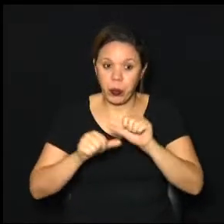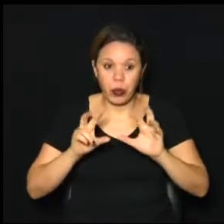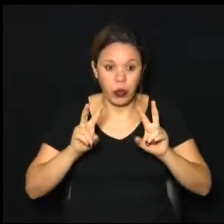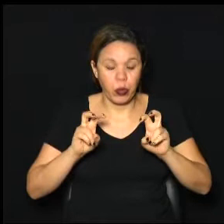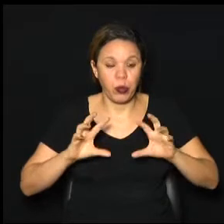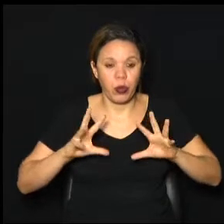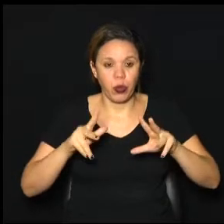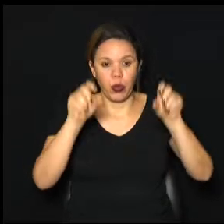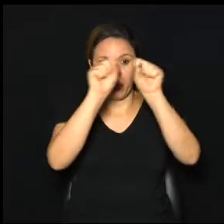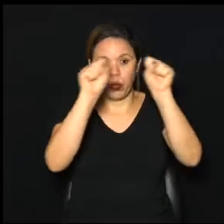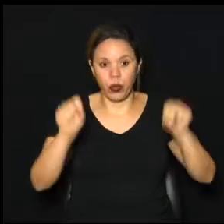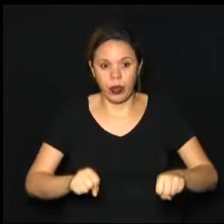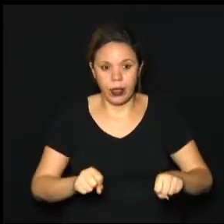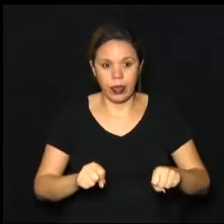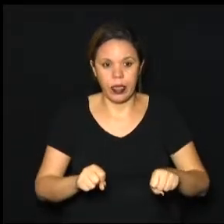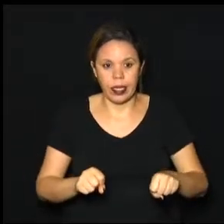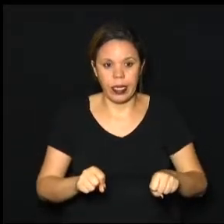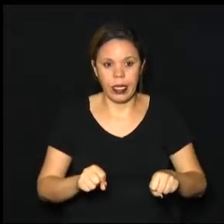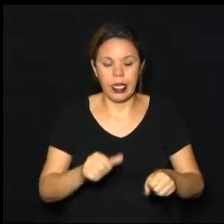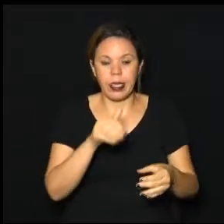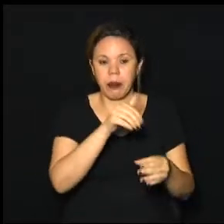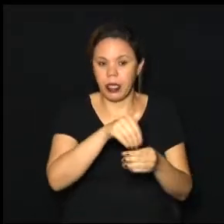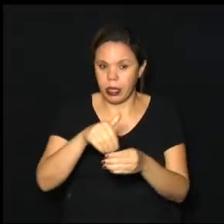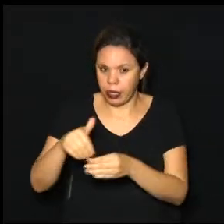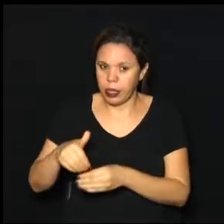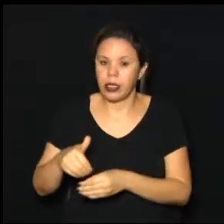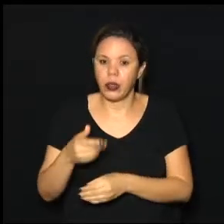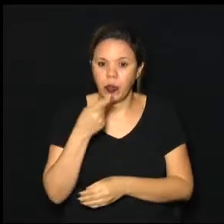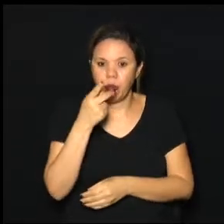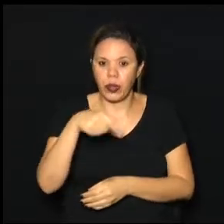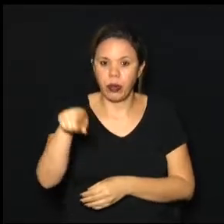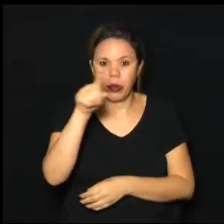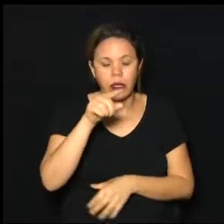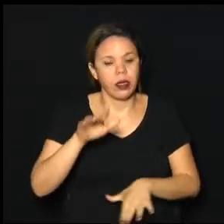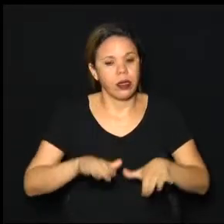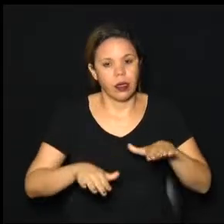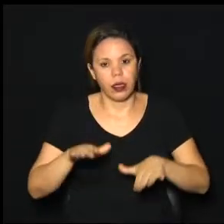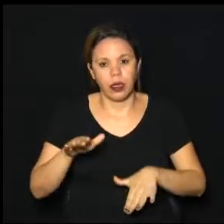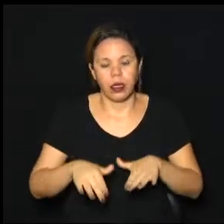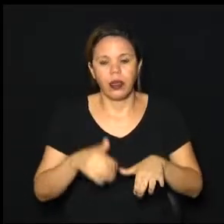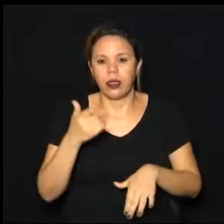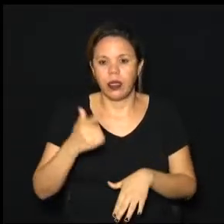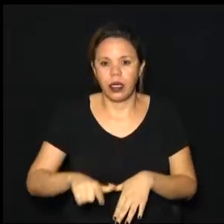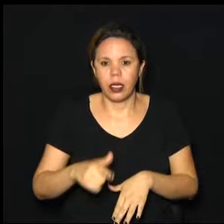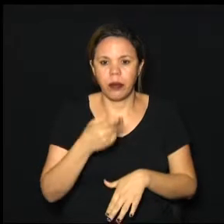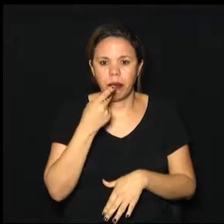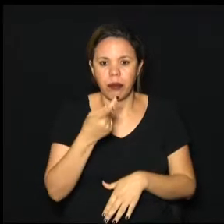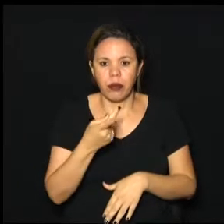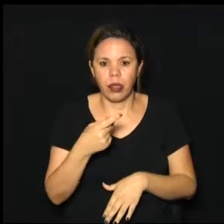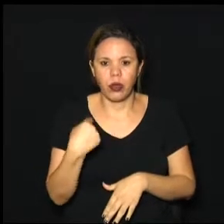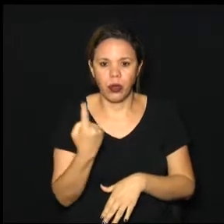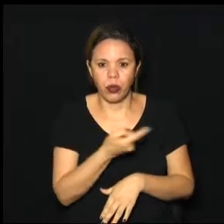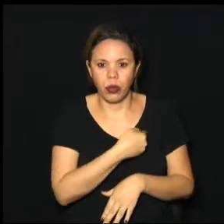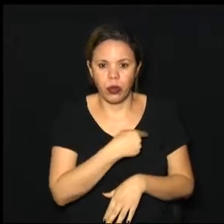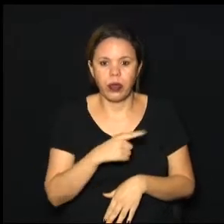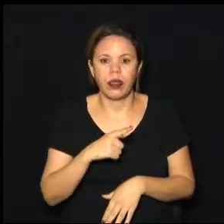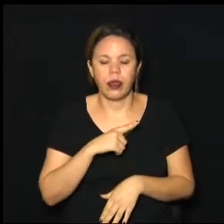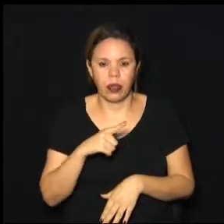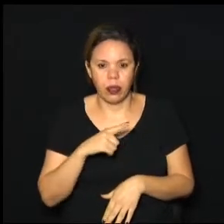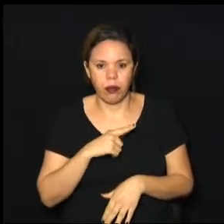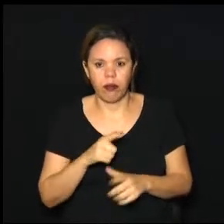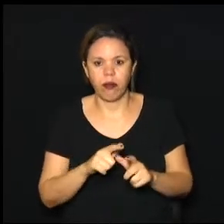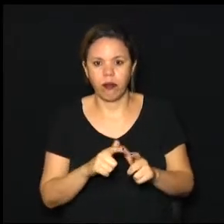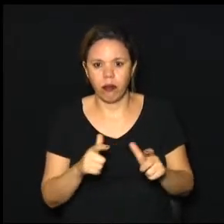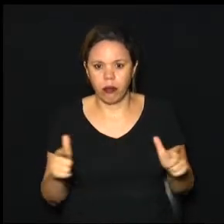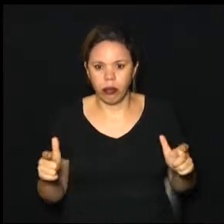no sistema eleitoral, como eu disse para vocês, na medida em que, repito, nós teremos, então, um grande